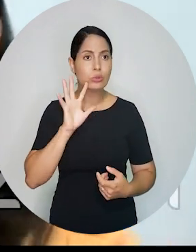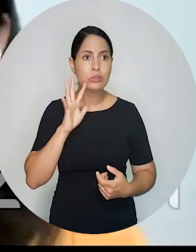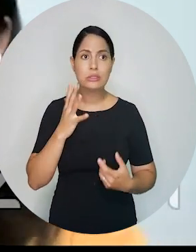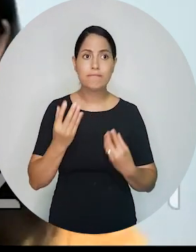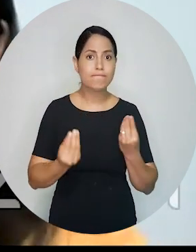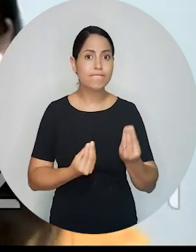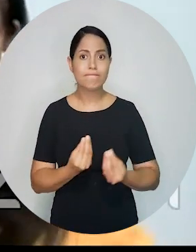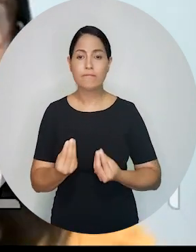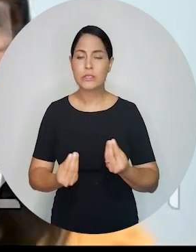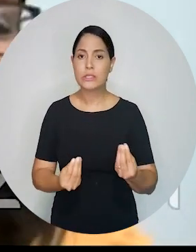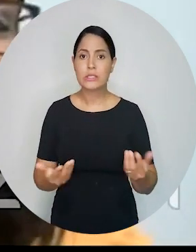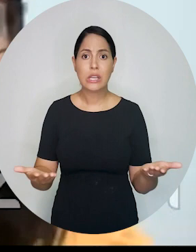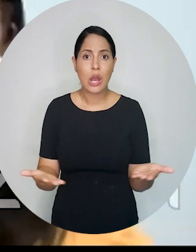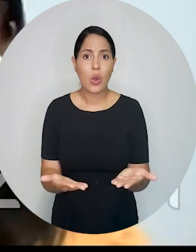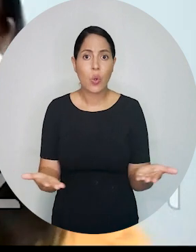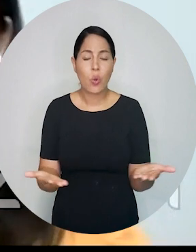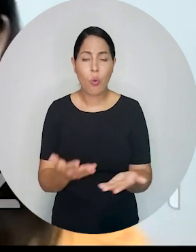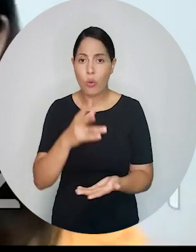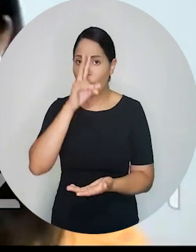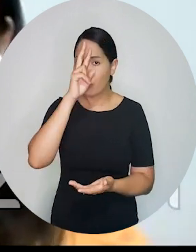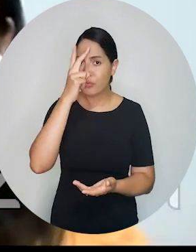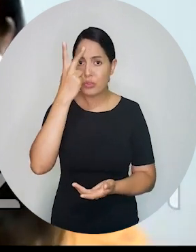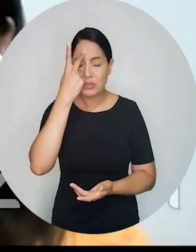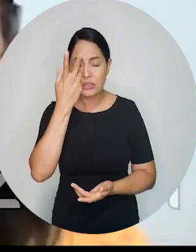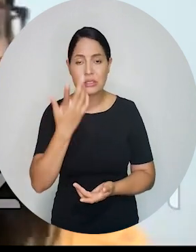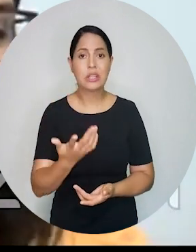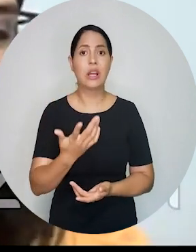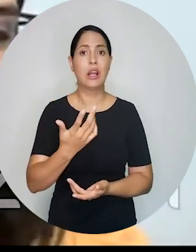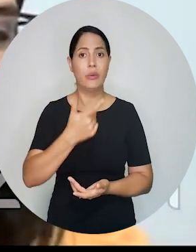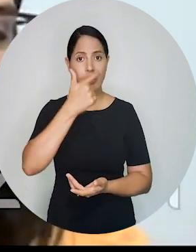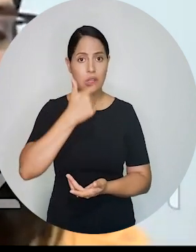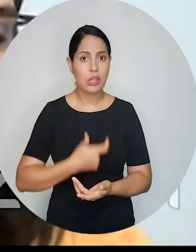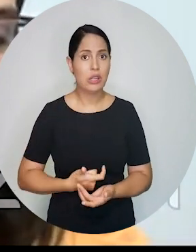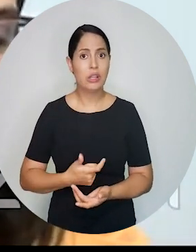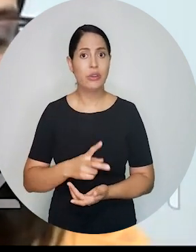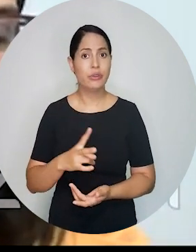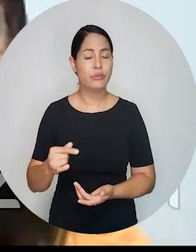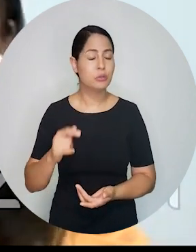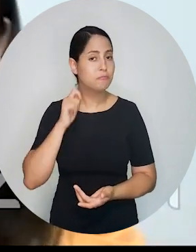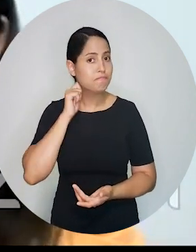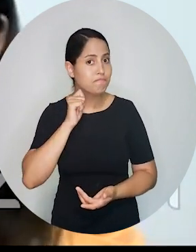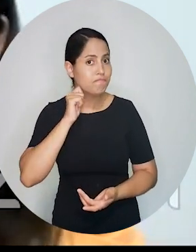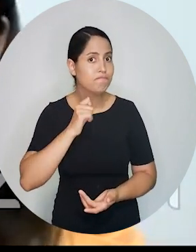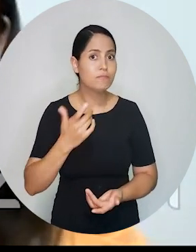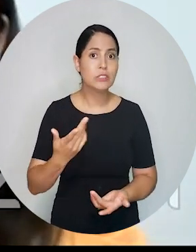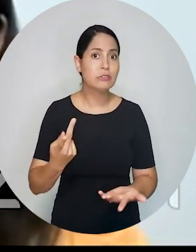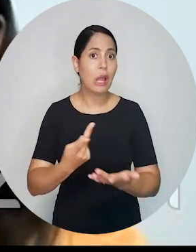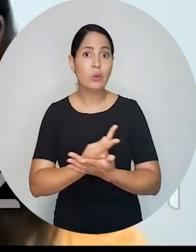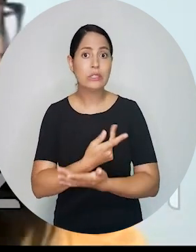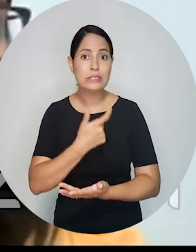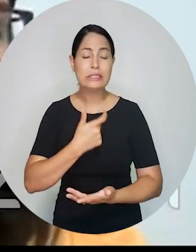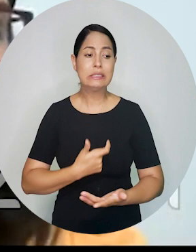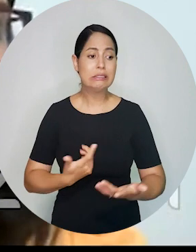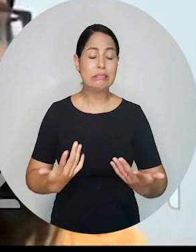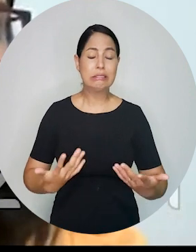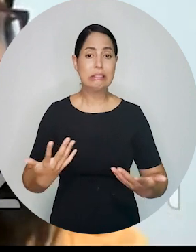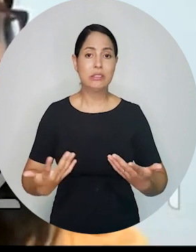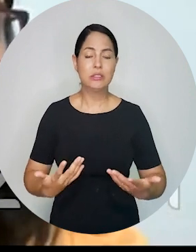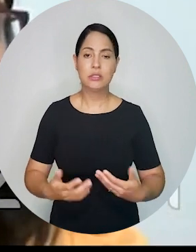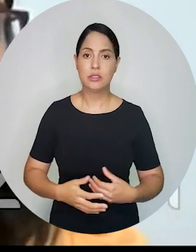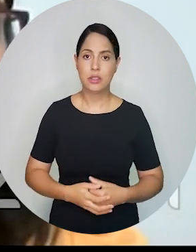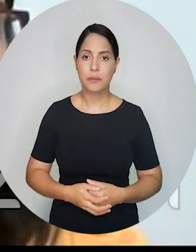e agora? Eu vou levar, vão levar um puxão de orelha, o que vai ser de mim? E eles